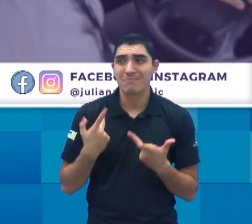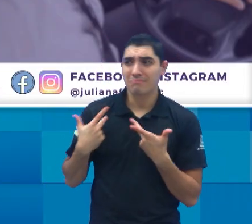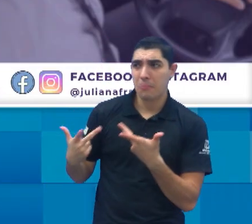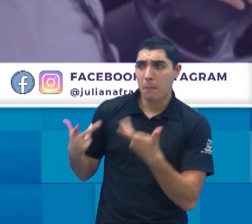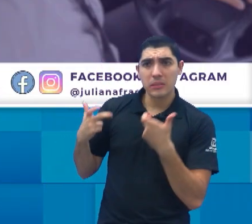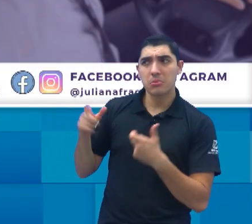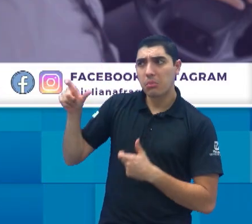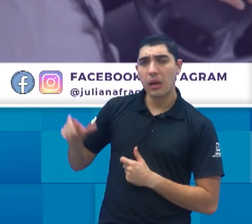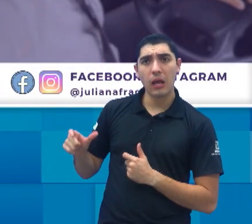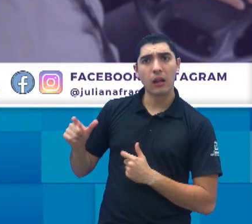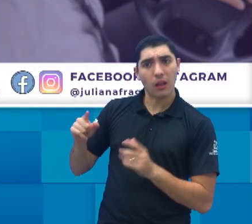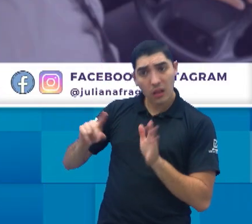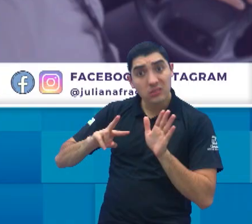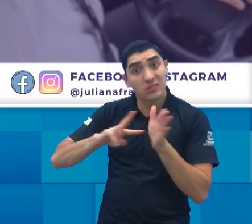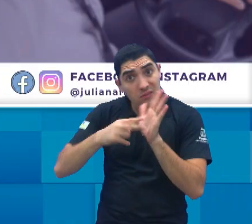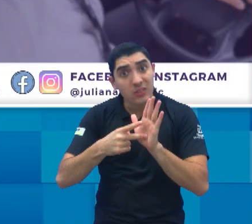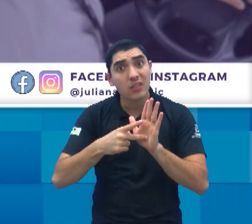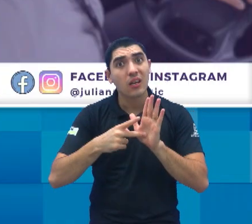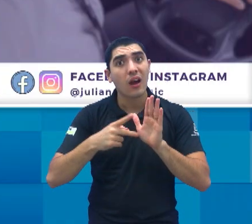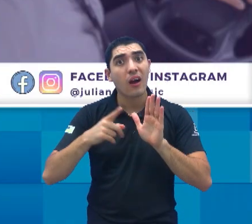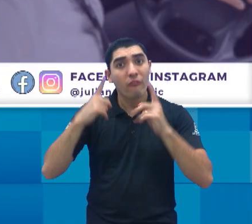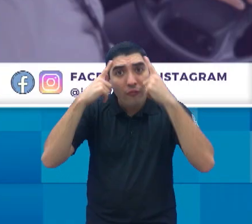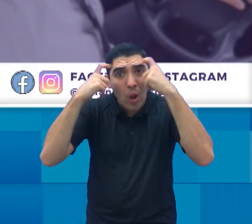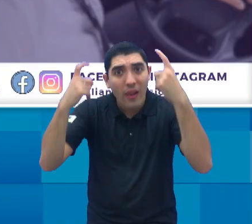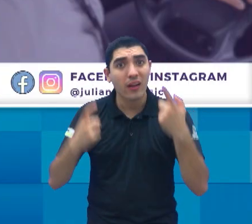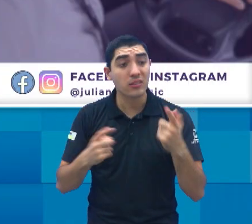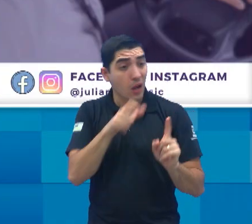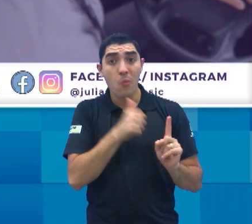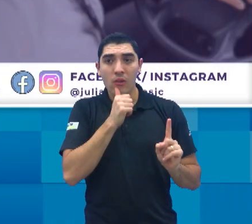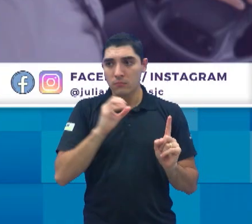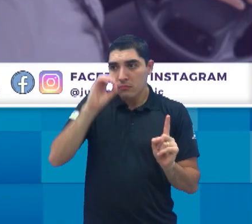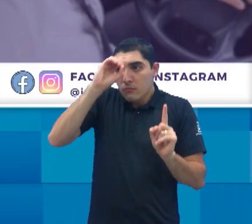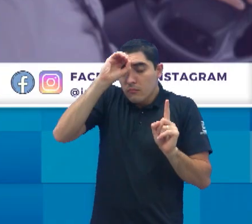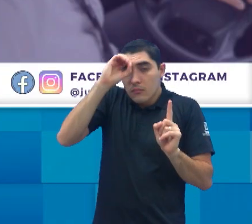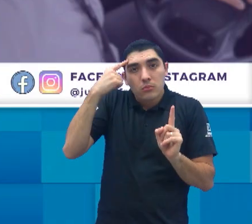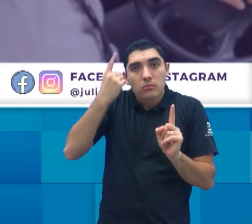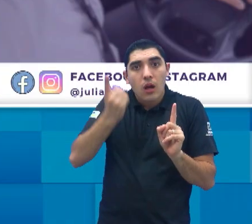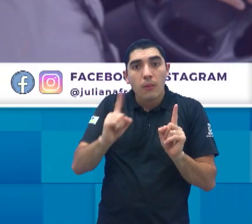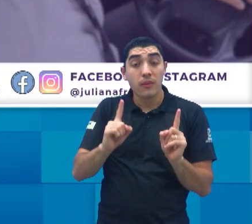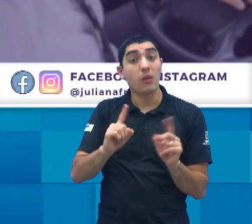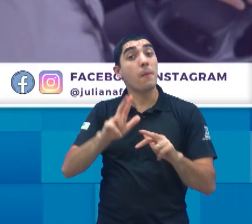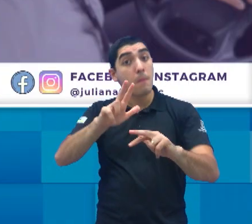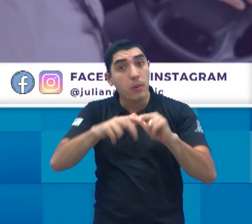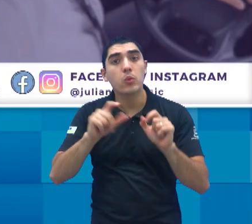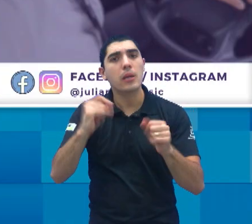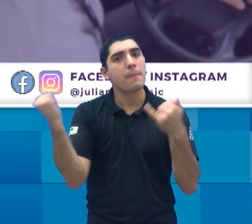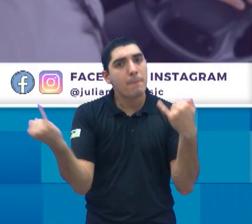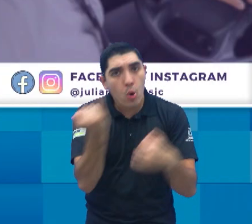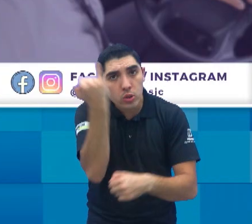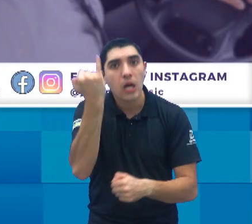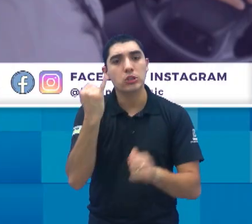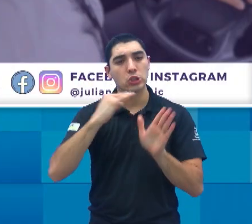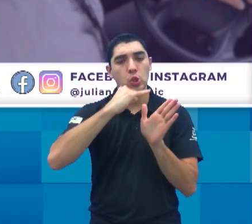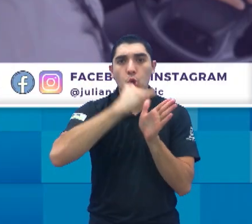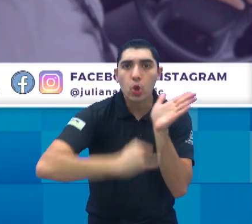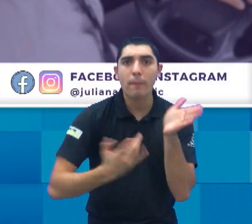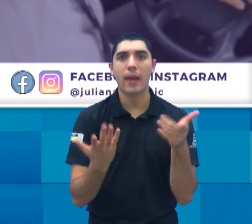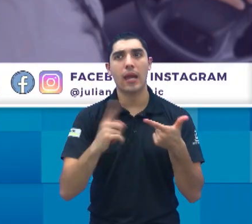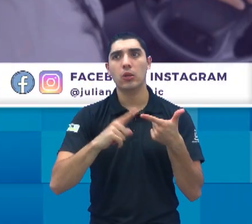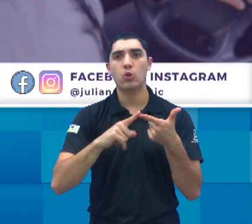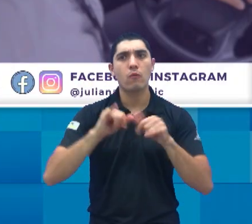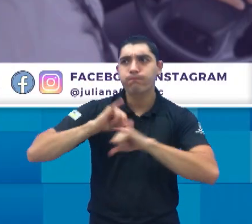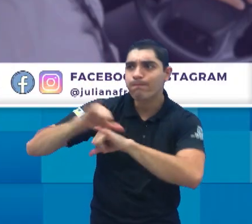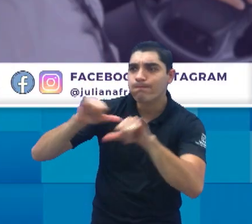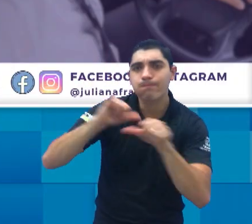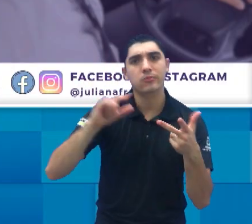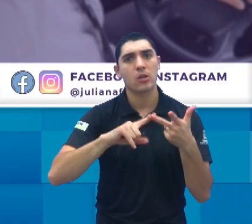da violência. E é justamente por isso que materiais informativos, campanhas de conscientização,